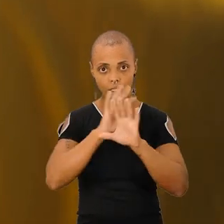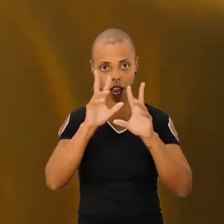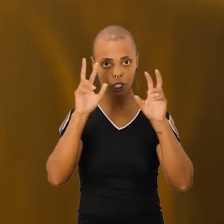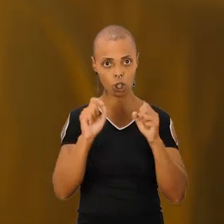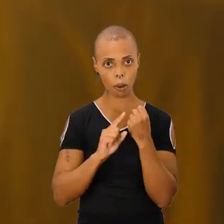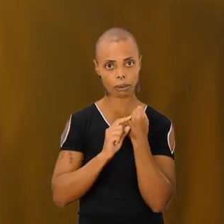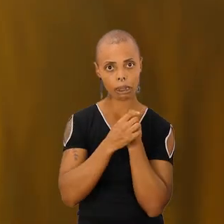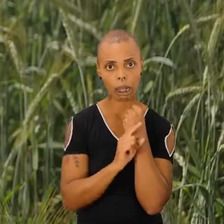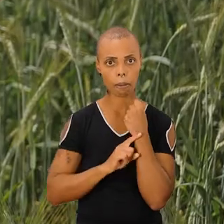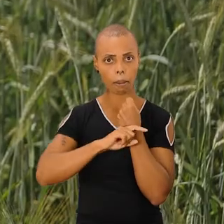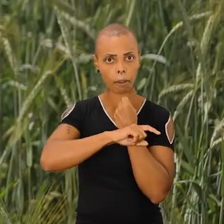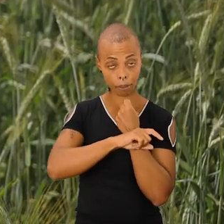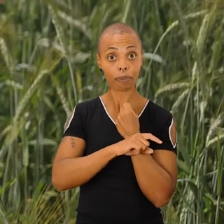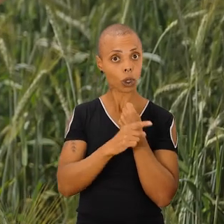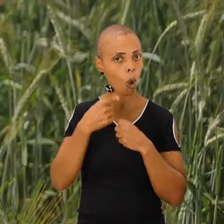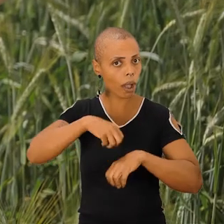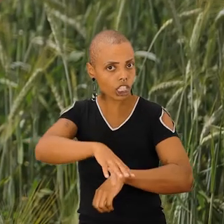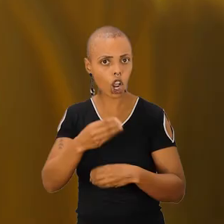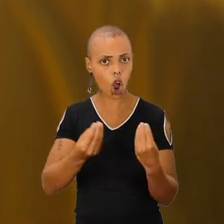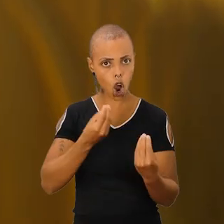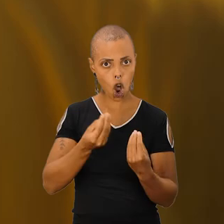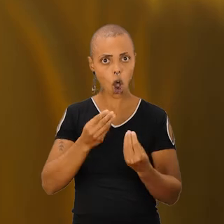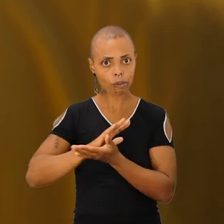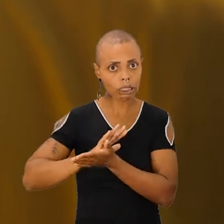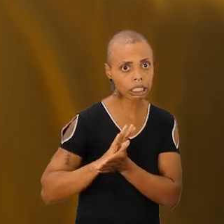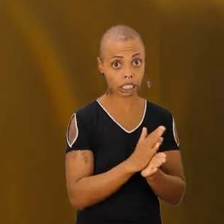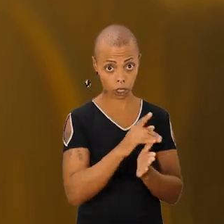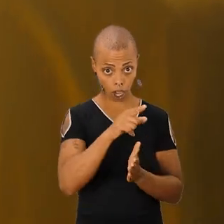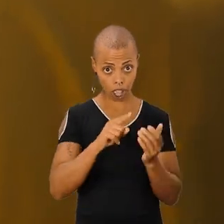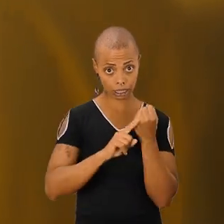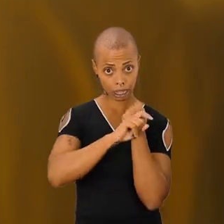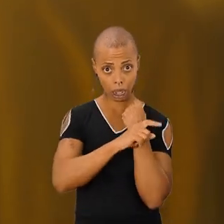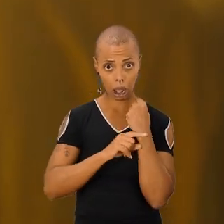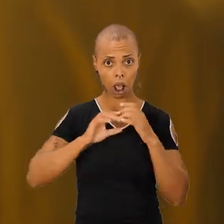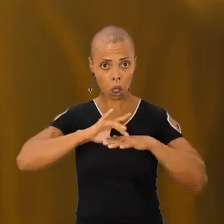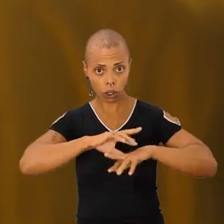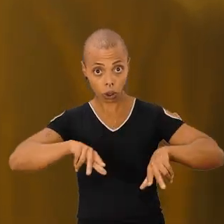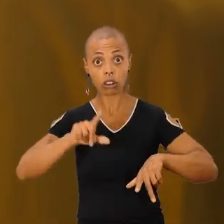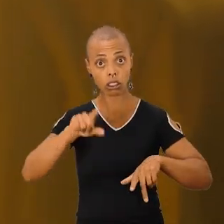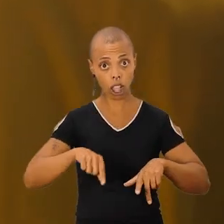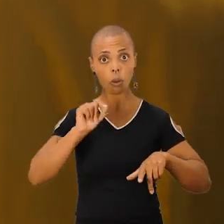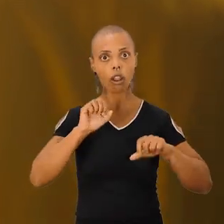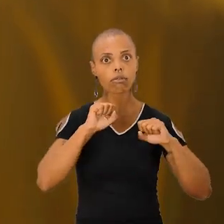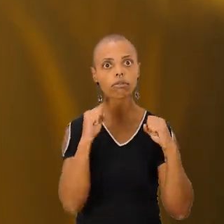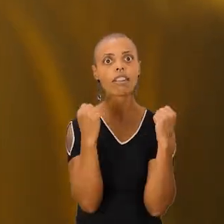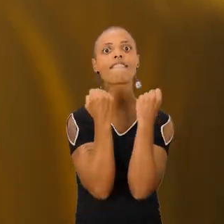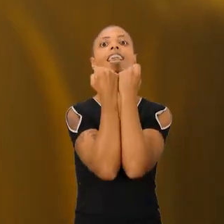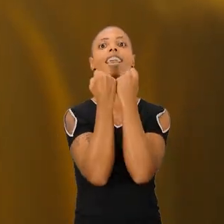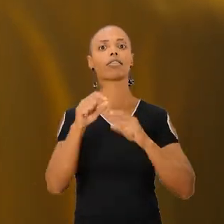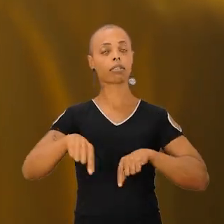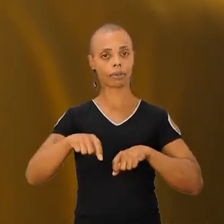entenderem tudo dessas pragas. Vamos lá. Uma dica para você combater as pragas e doenças é o uso do que chamamos de